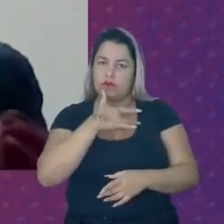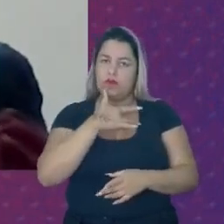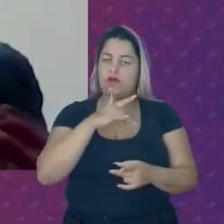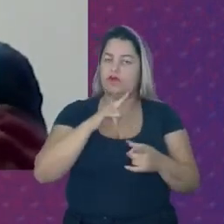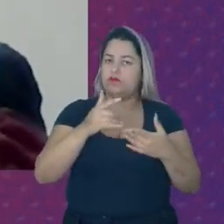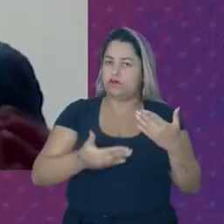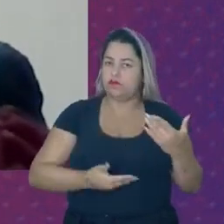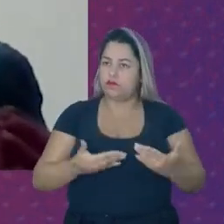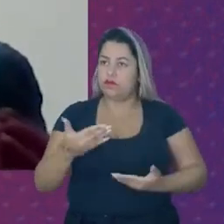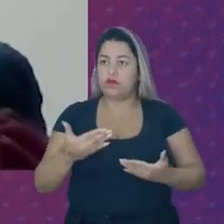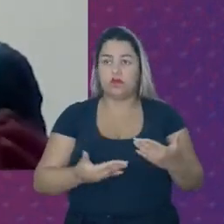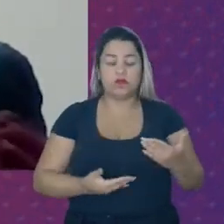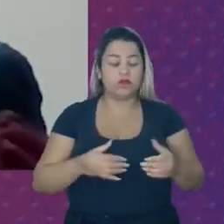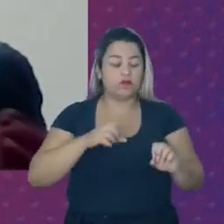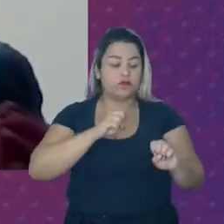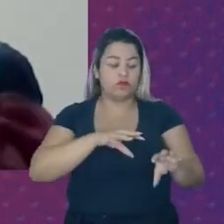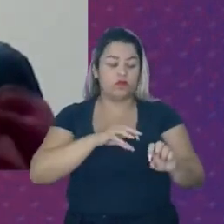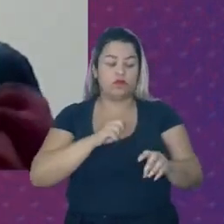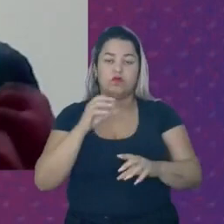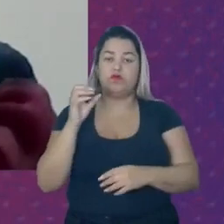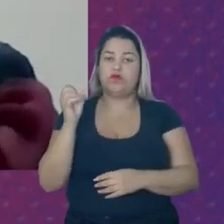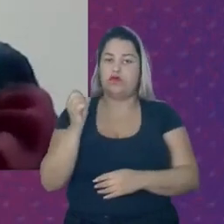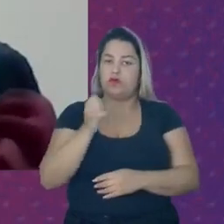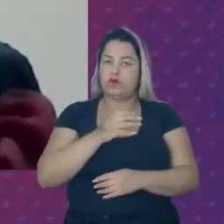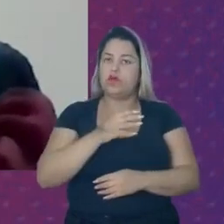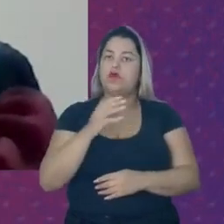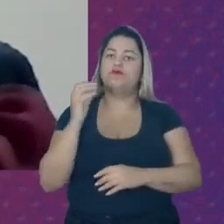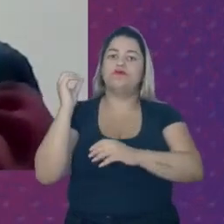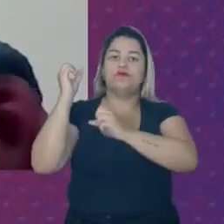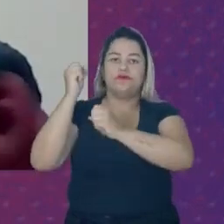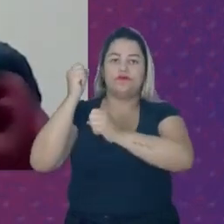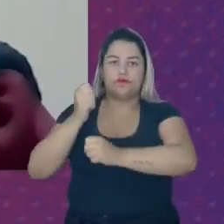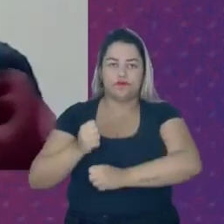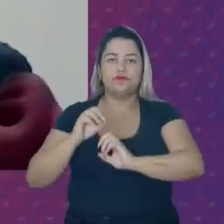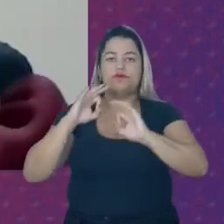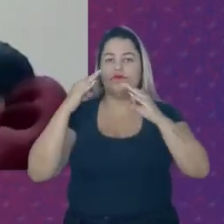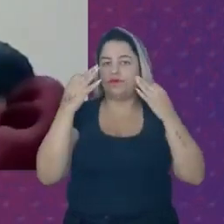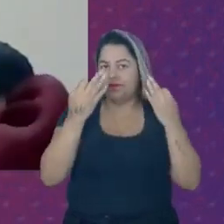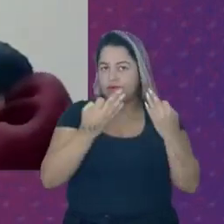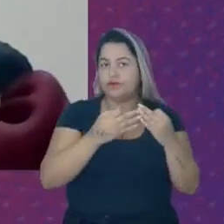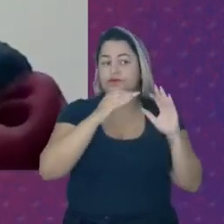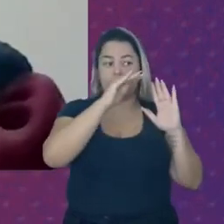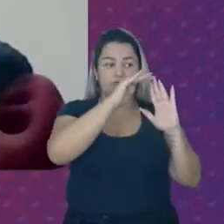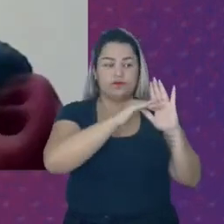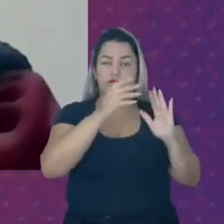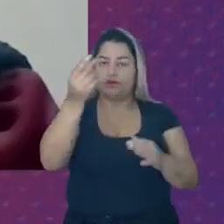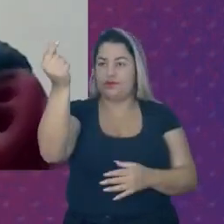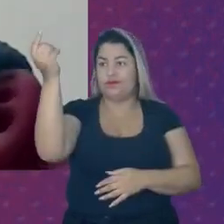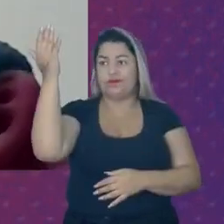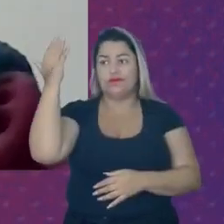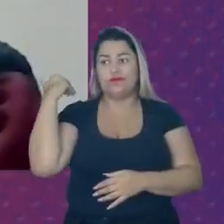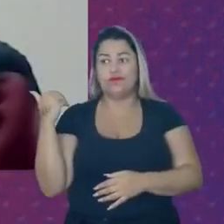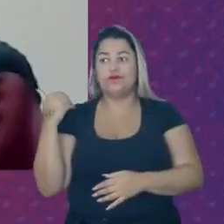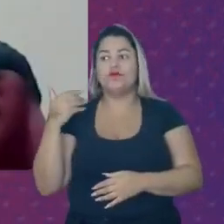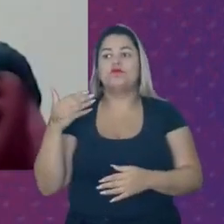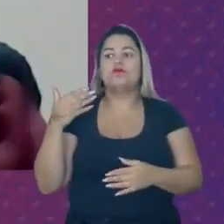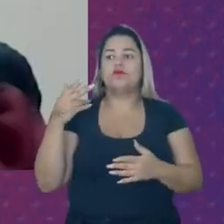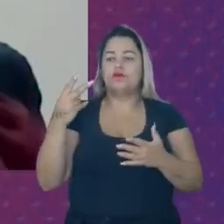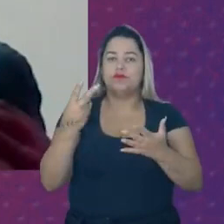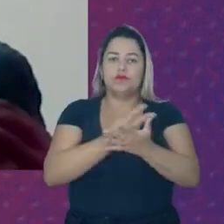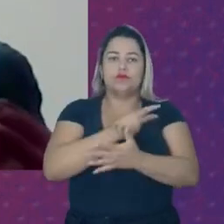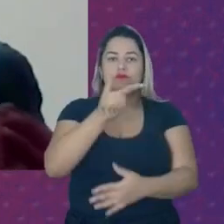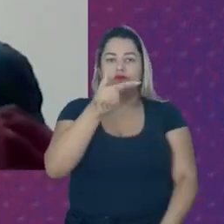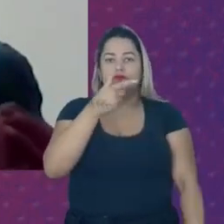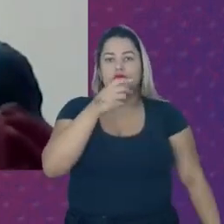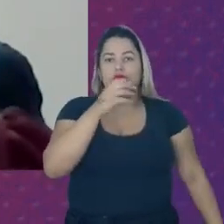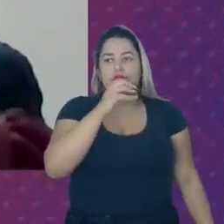hoje nós temos um novo Bolsa Família, que traz algumas questões que estavam lá quando nasceu em 2003, mas